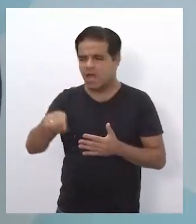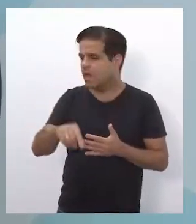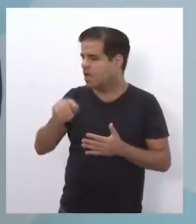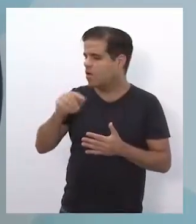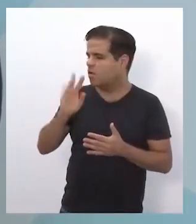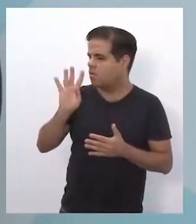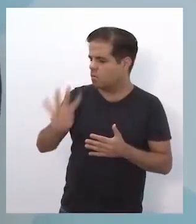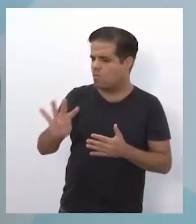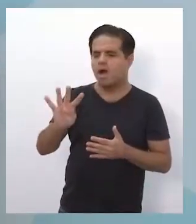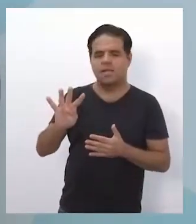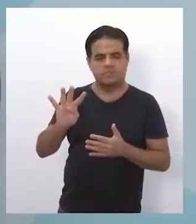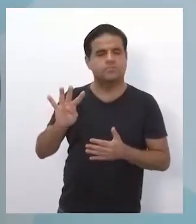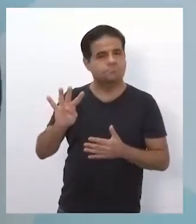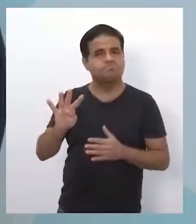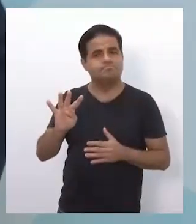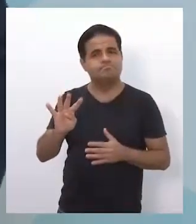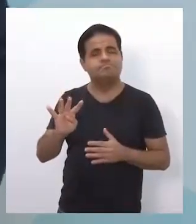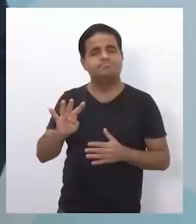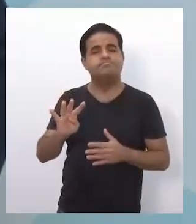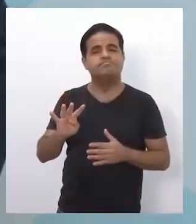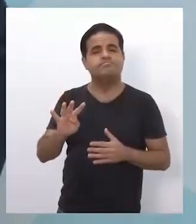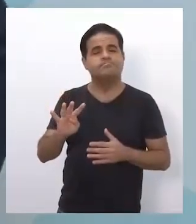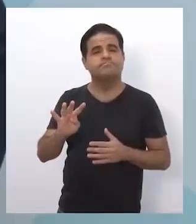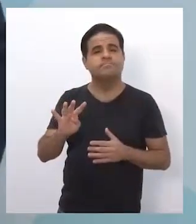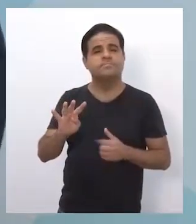pentes, Até 4. né? E... Então, aí,